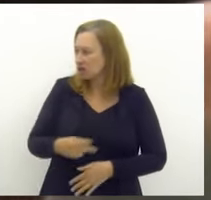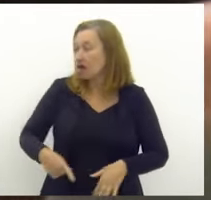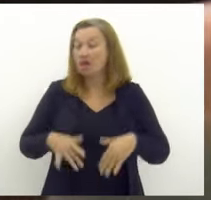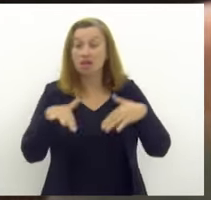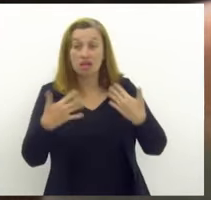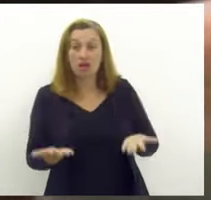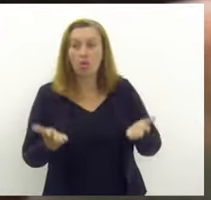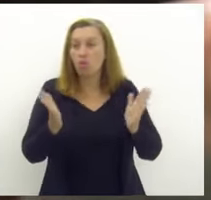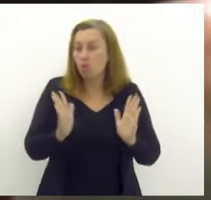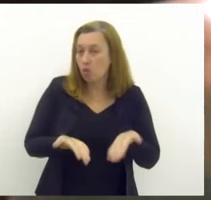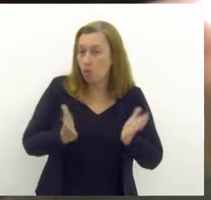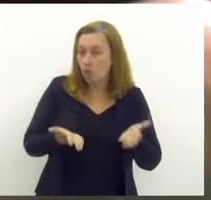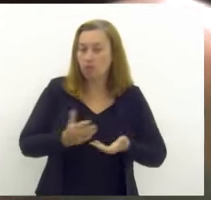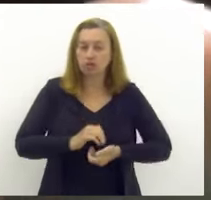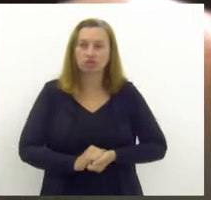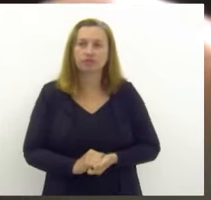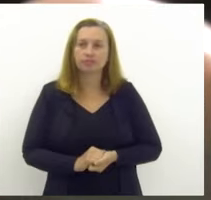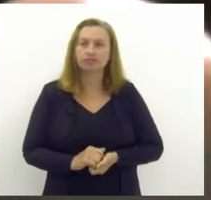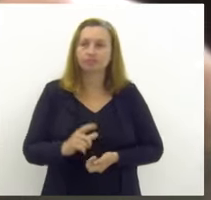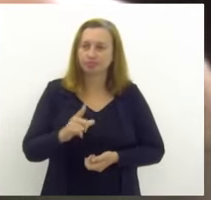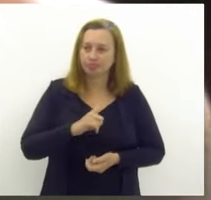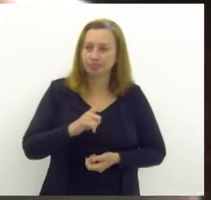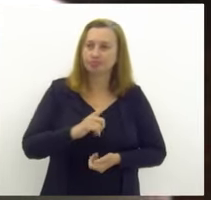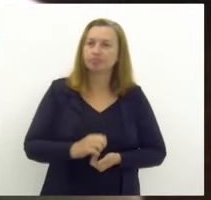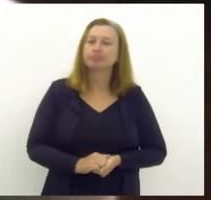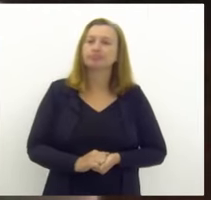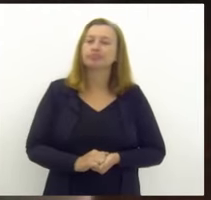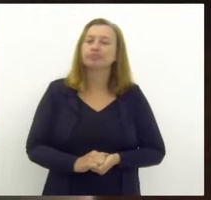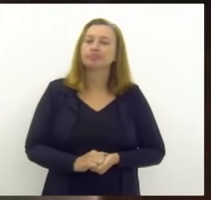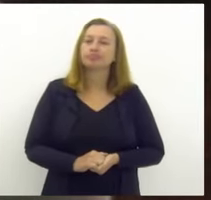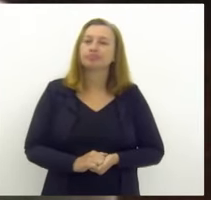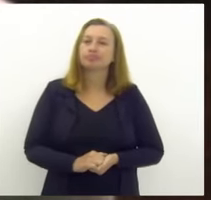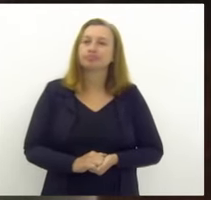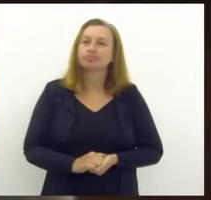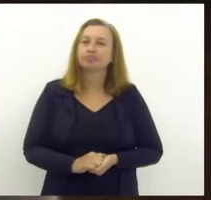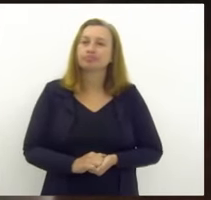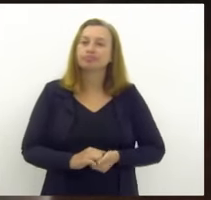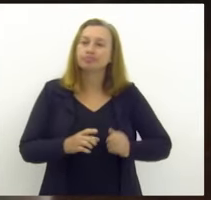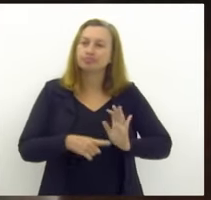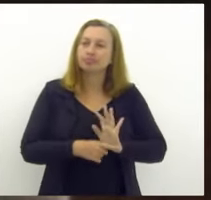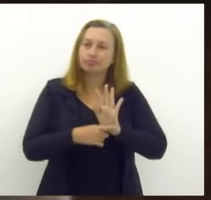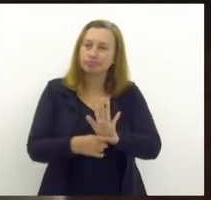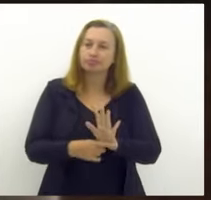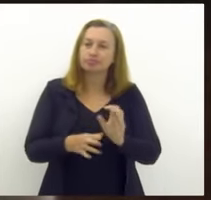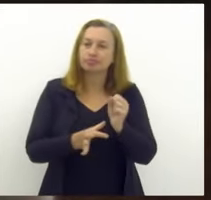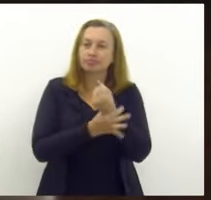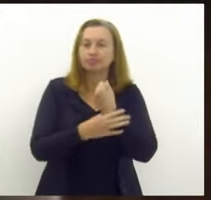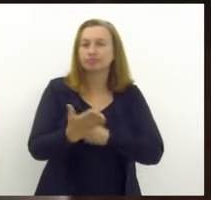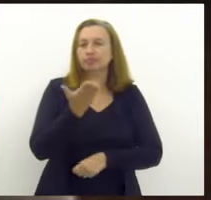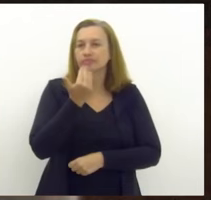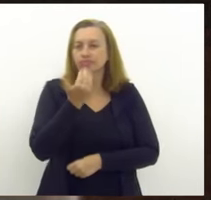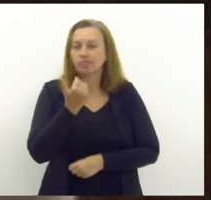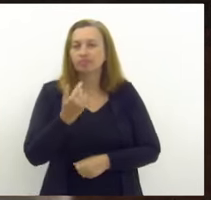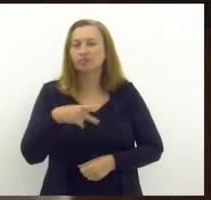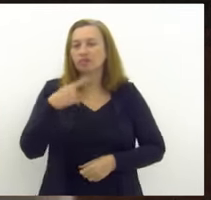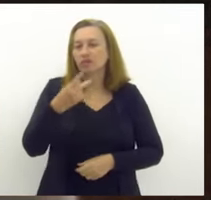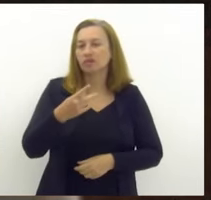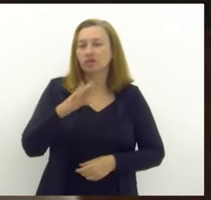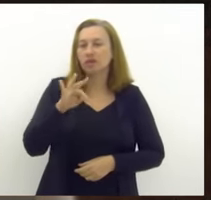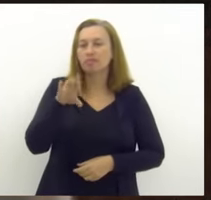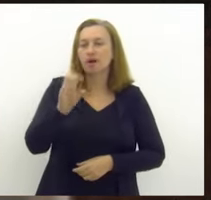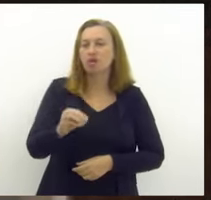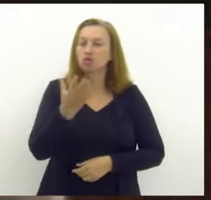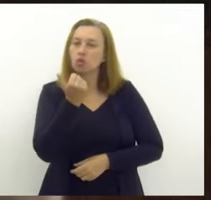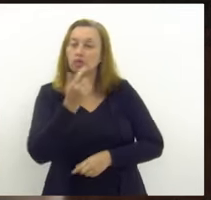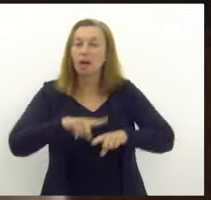hoje nacionalmente a gente tem uma recomposição eh da segurança alimentar em especial falando de banco de alimento